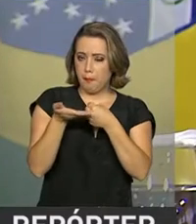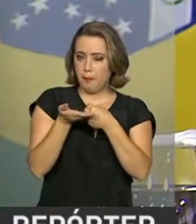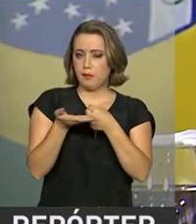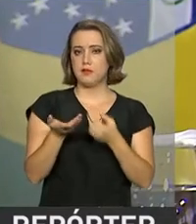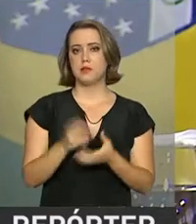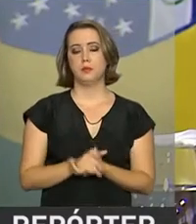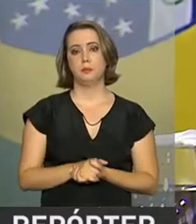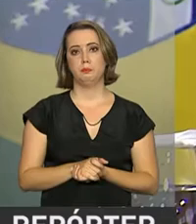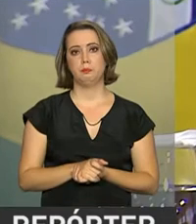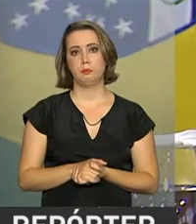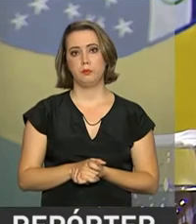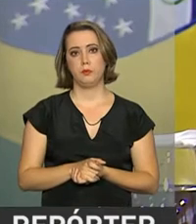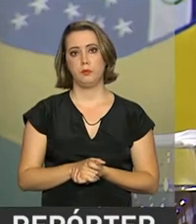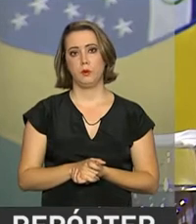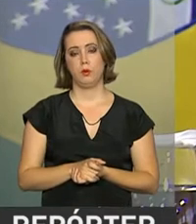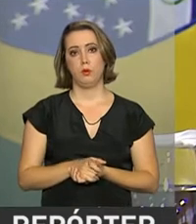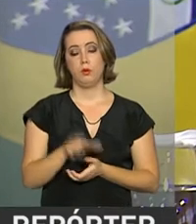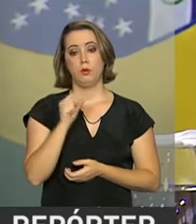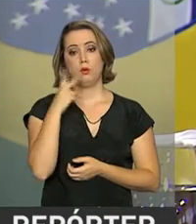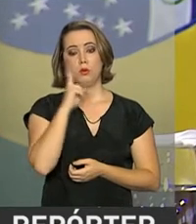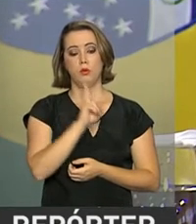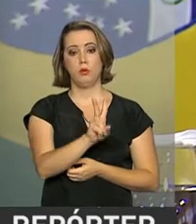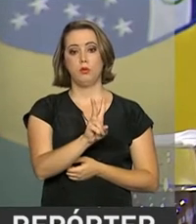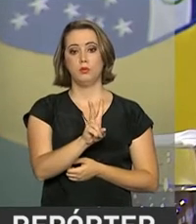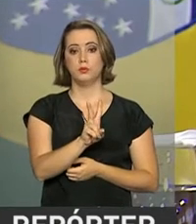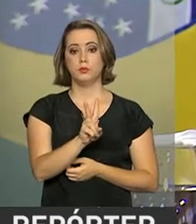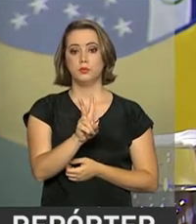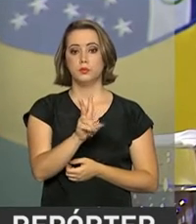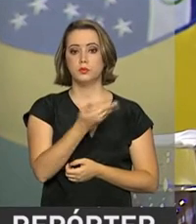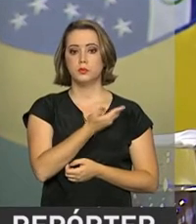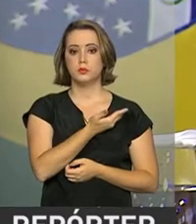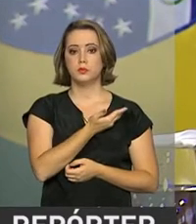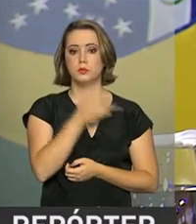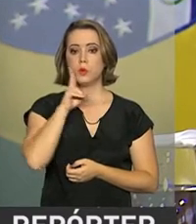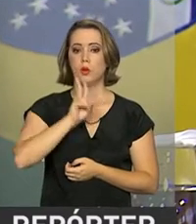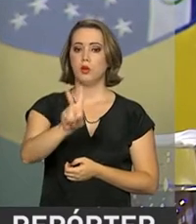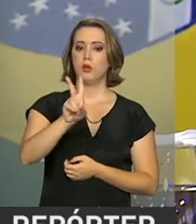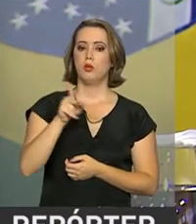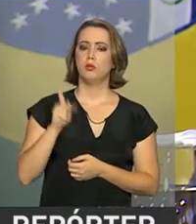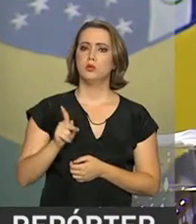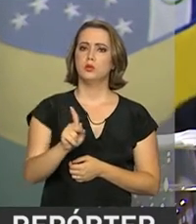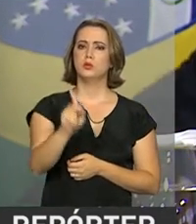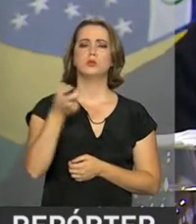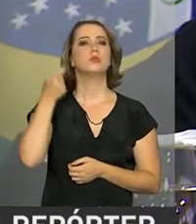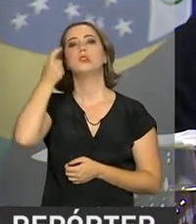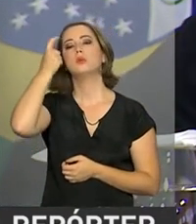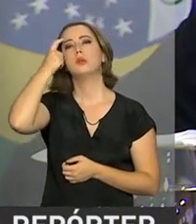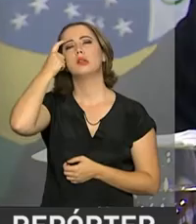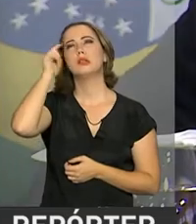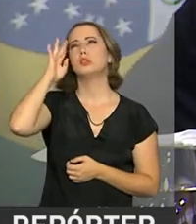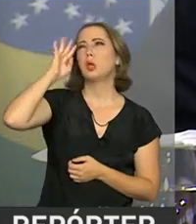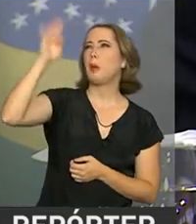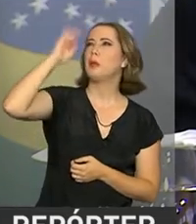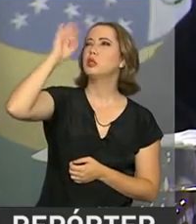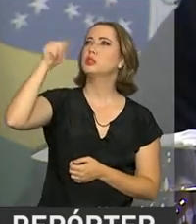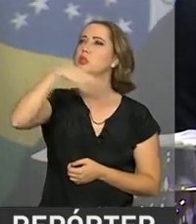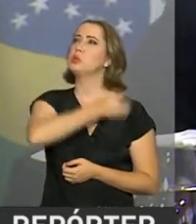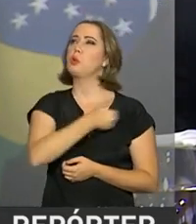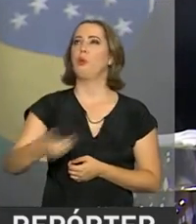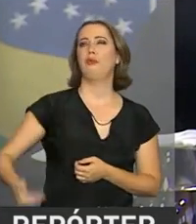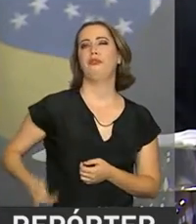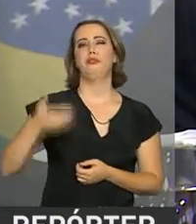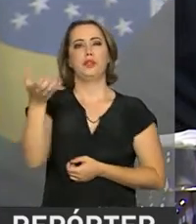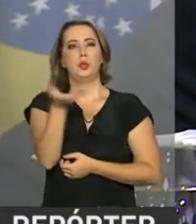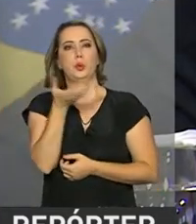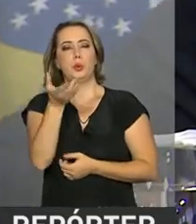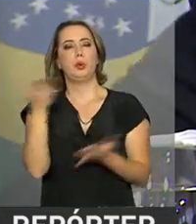com muita freqüência quase sem contestação a idéia de imagine este governo agora está